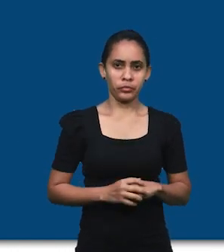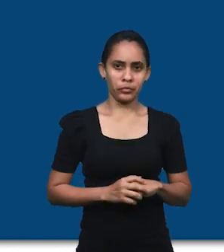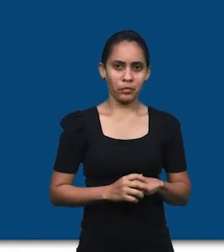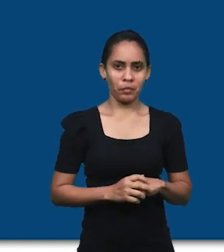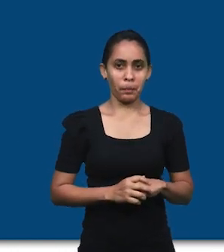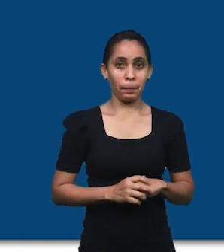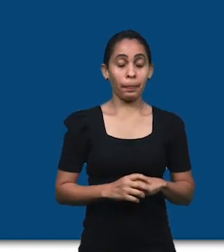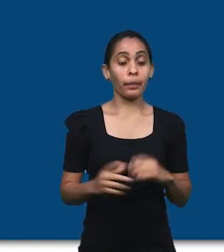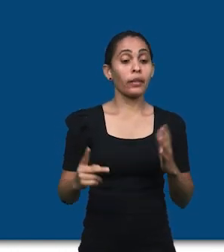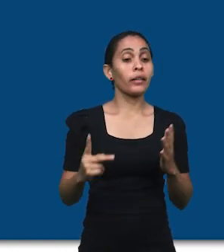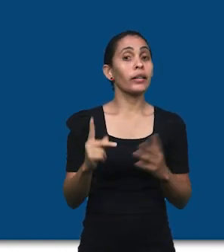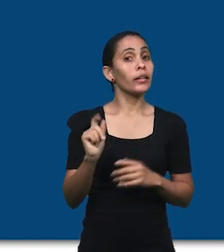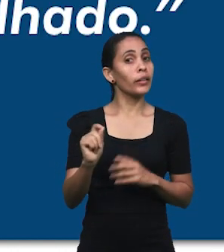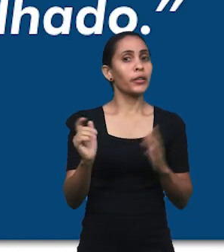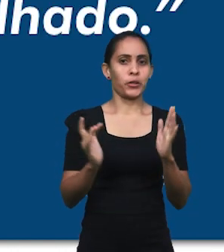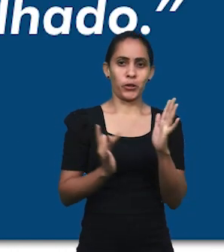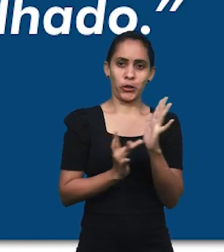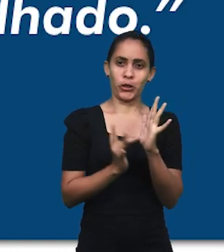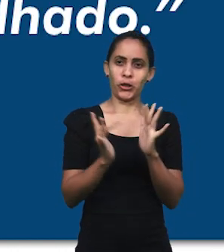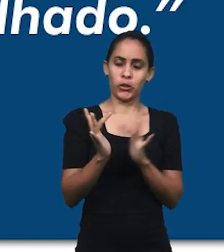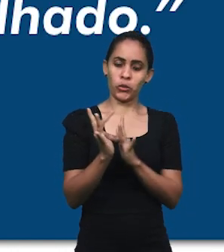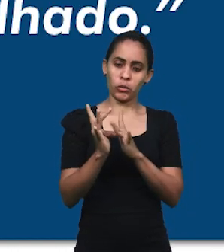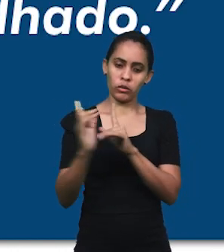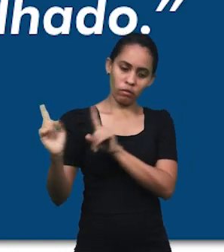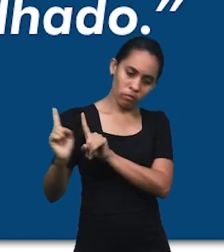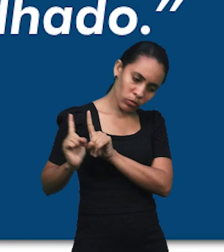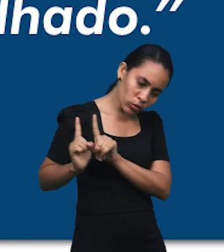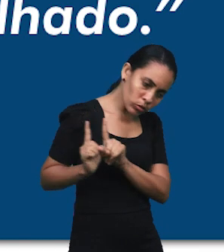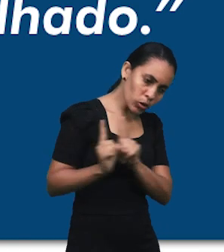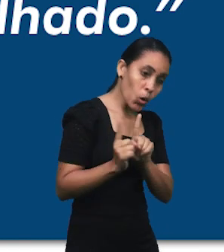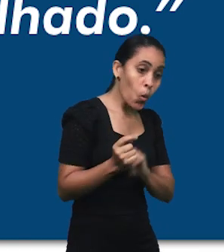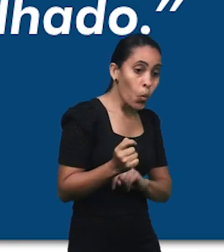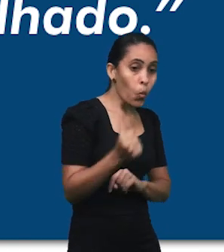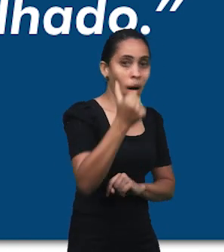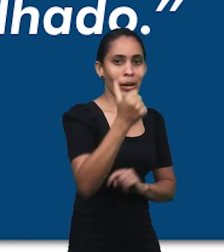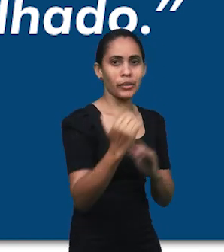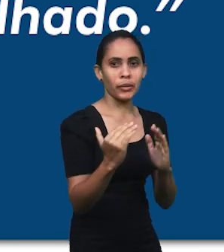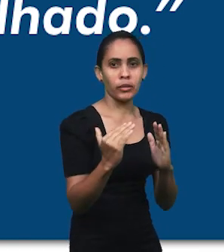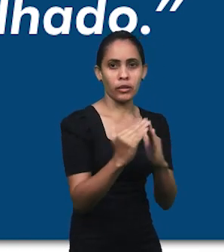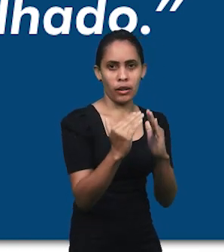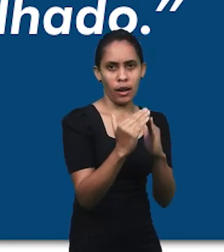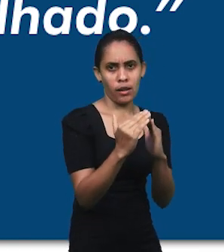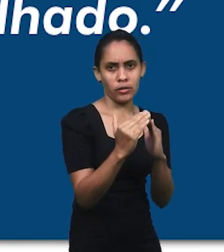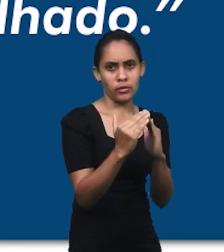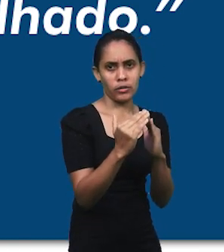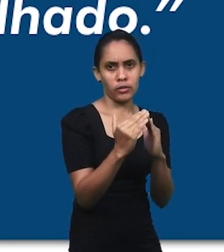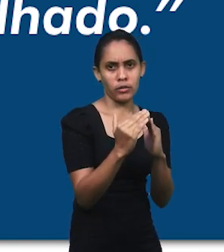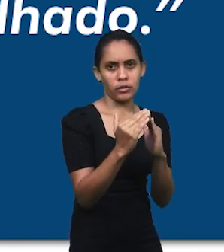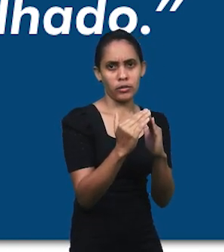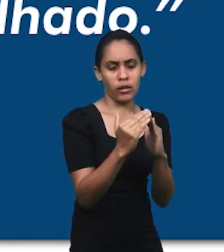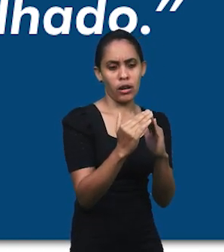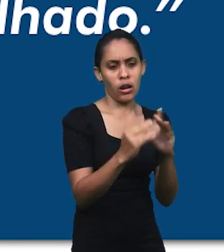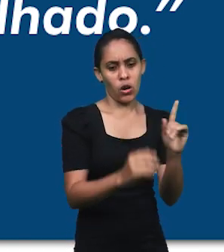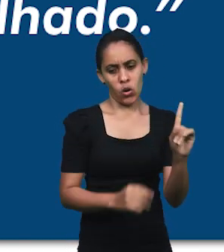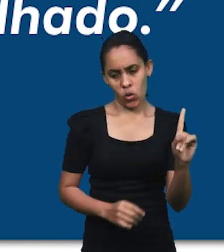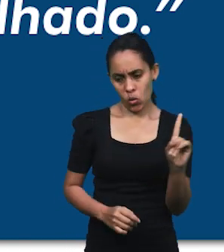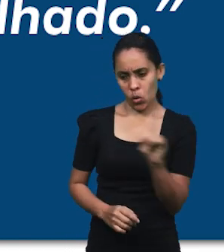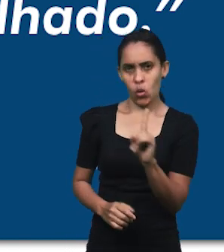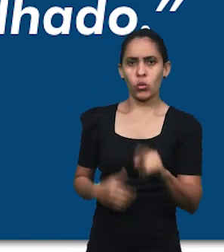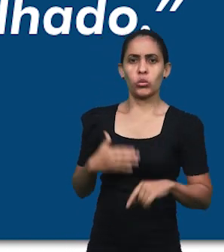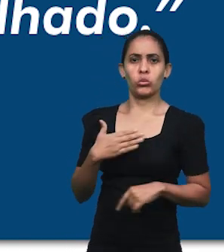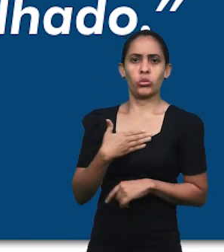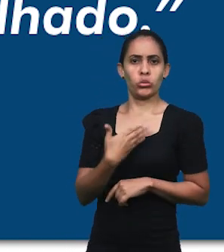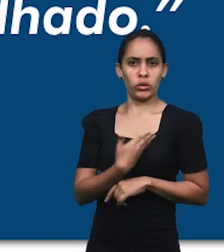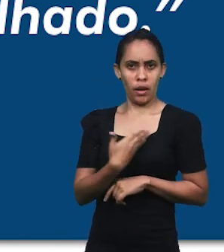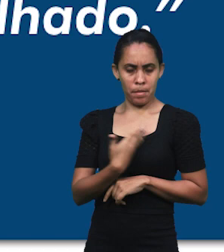sinagoga. E foi Jesus com eles, mas quando já estava perto da casa, enviou-lhes